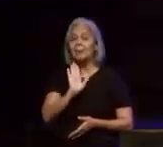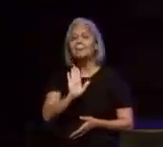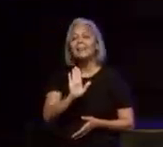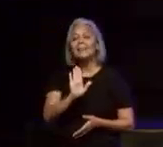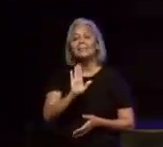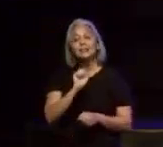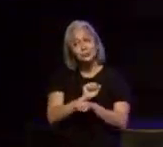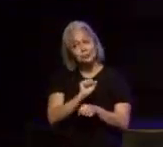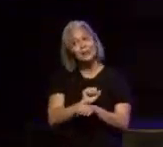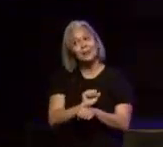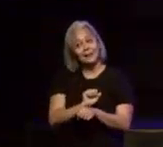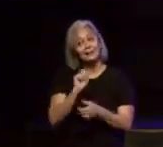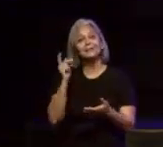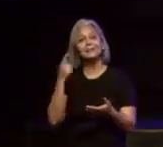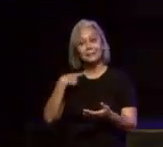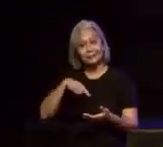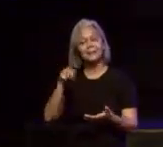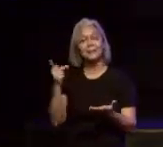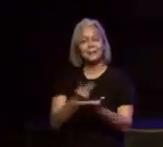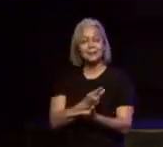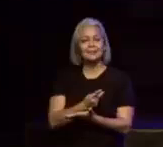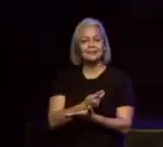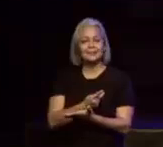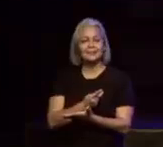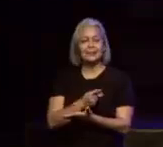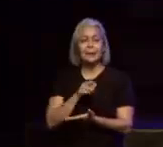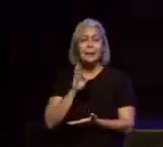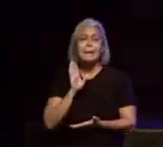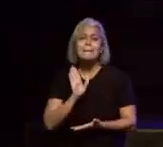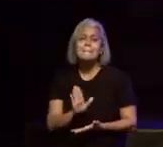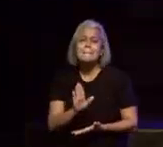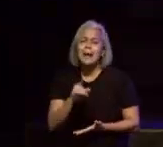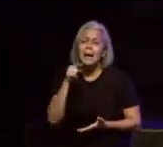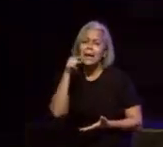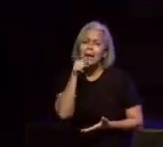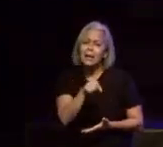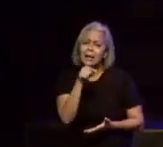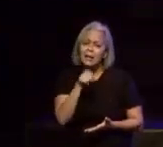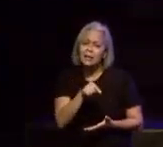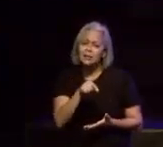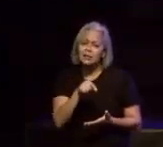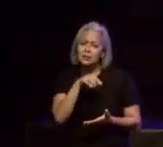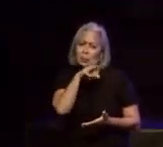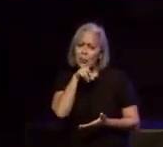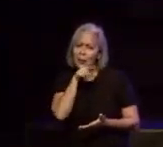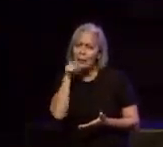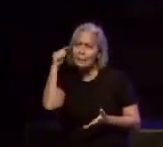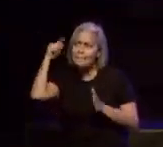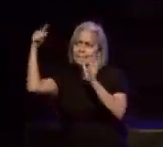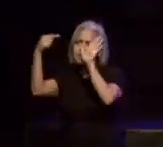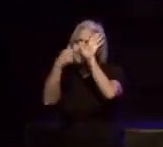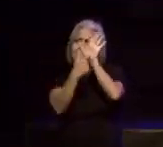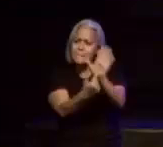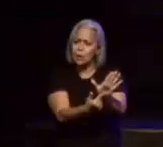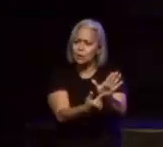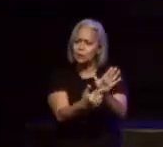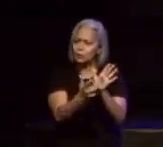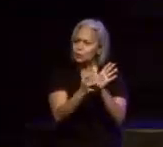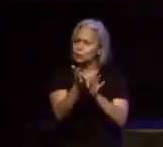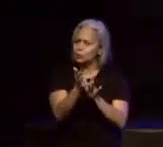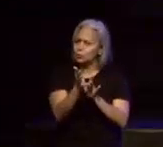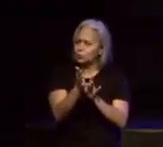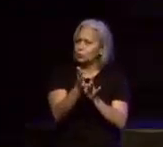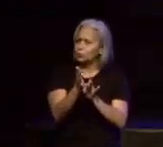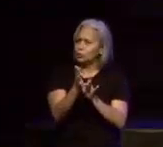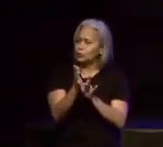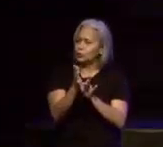né? Acontece. Mas será que isso define Jesus e define o cristianismo e define a igreja? Será que a gente